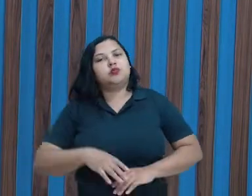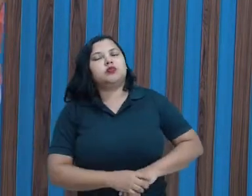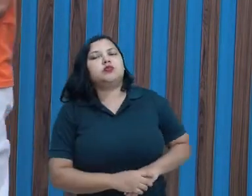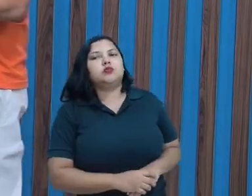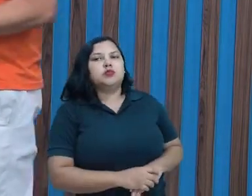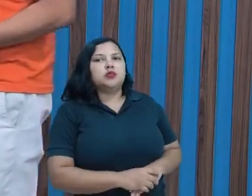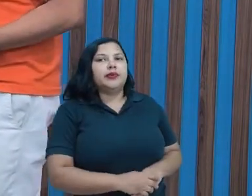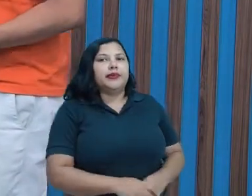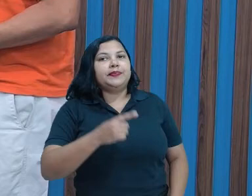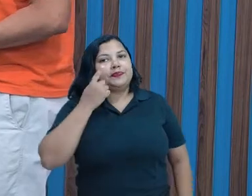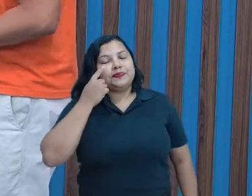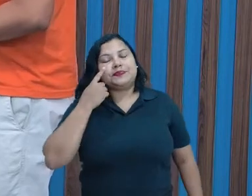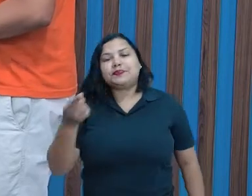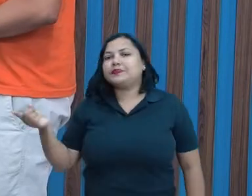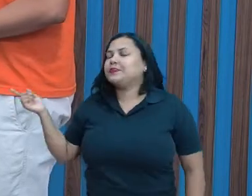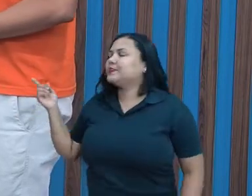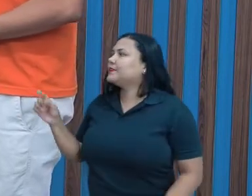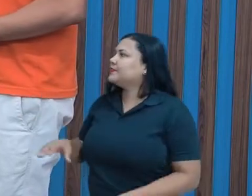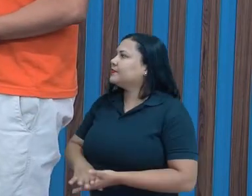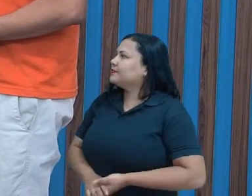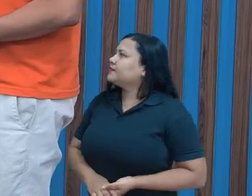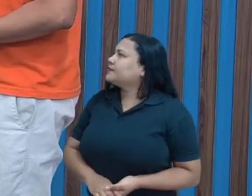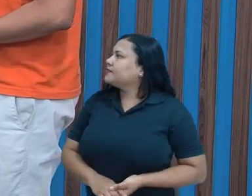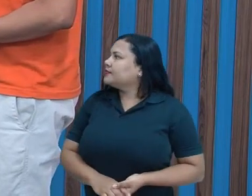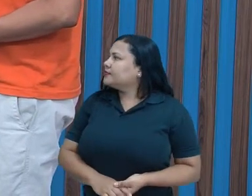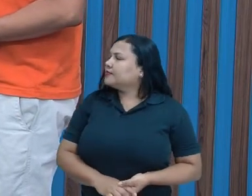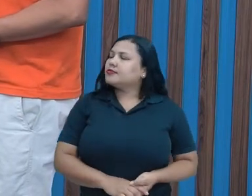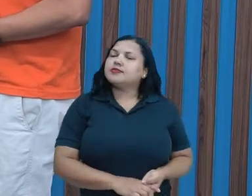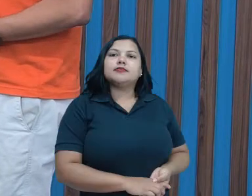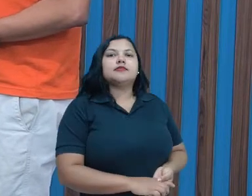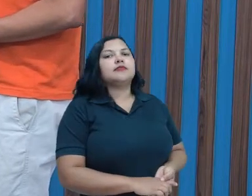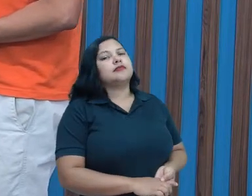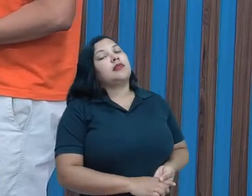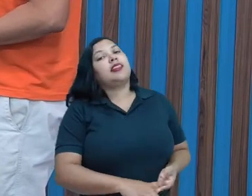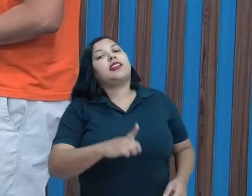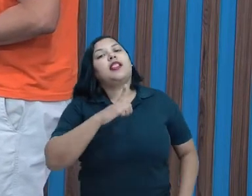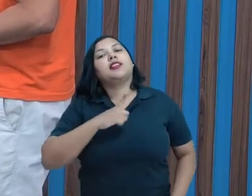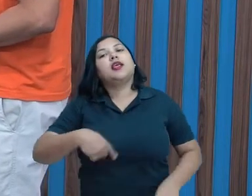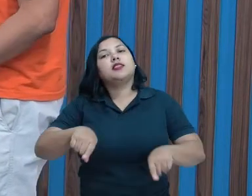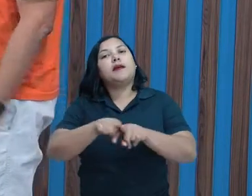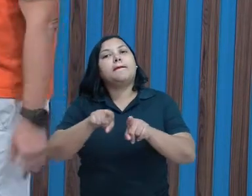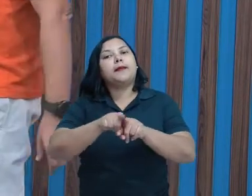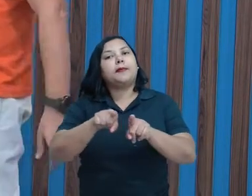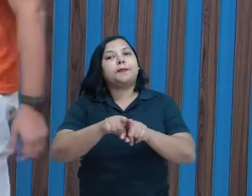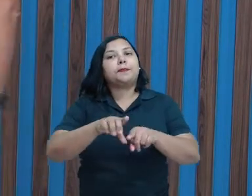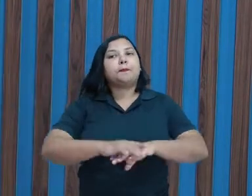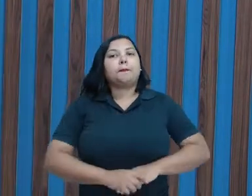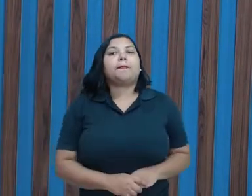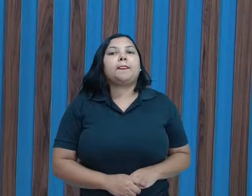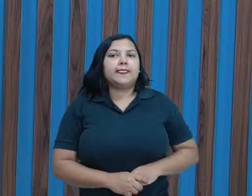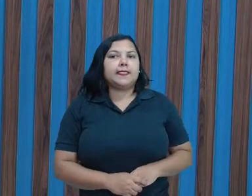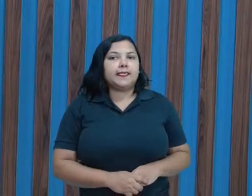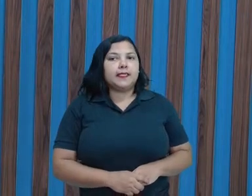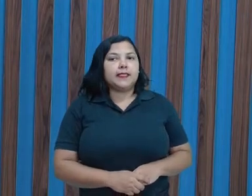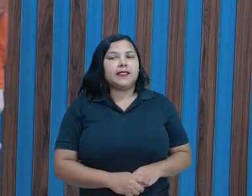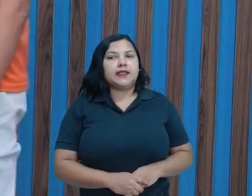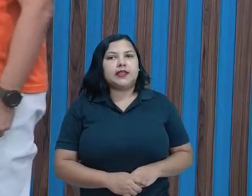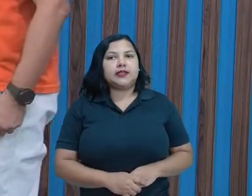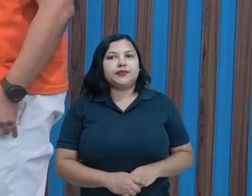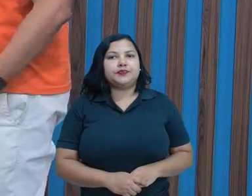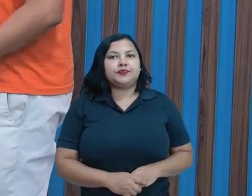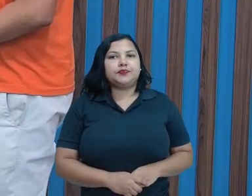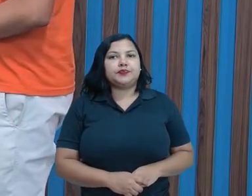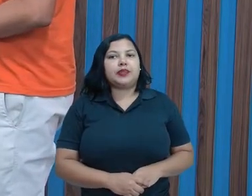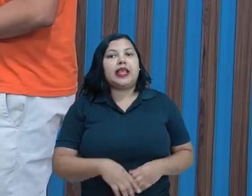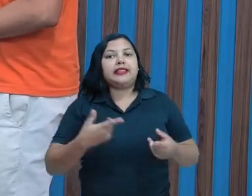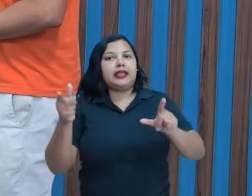por completo. Letra e melodia. Temos aí, ó, lyric, que é a letra, claro. Temos